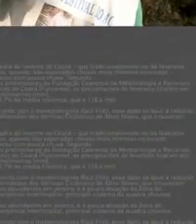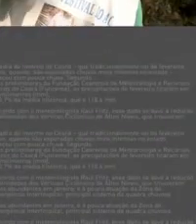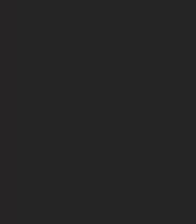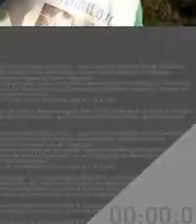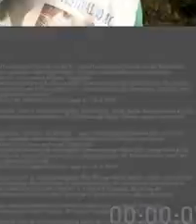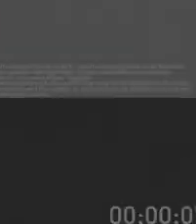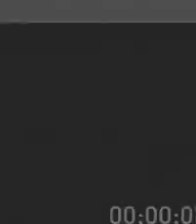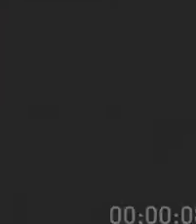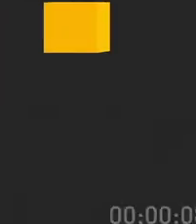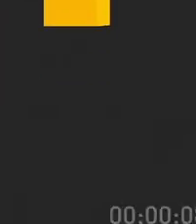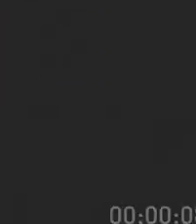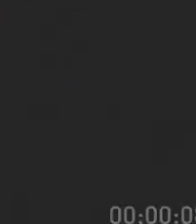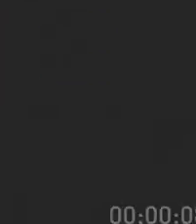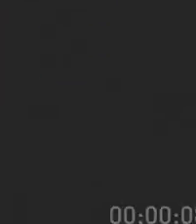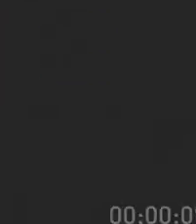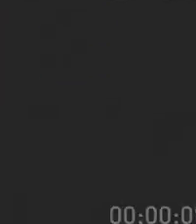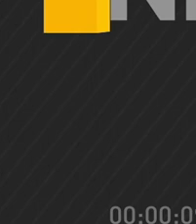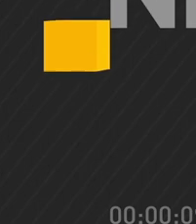ae